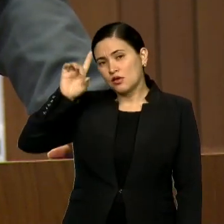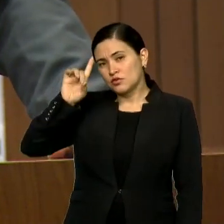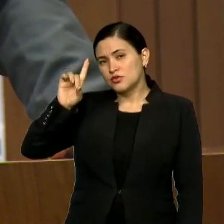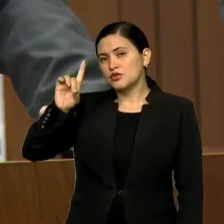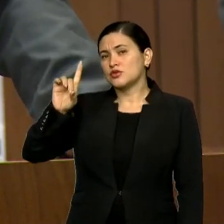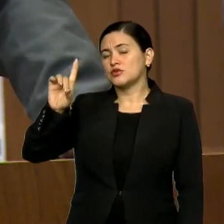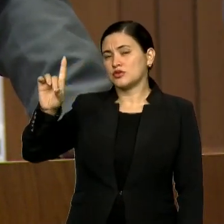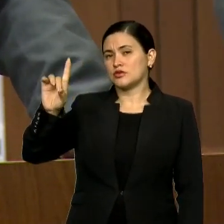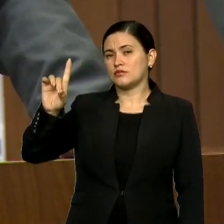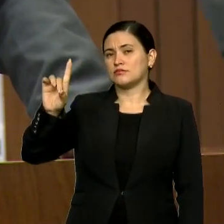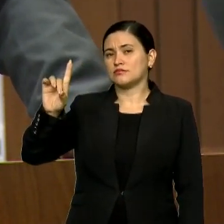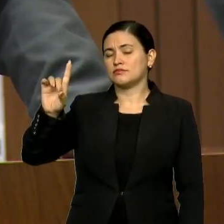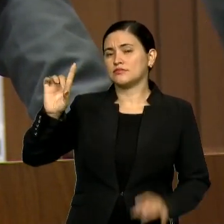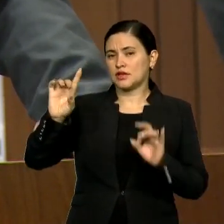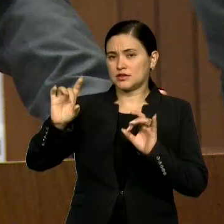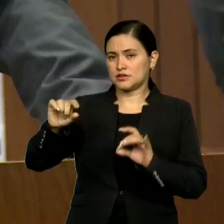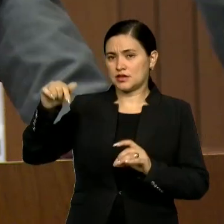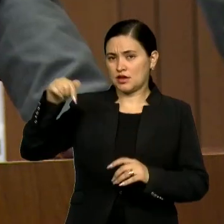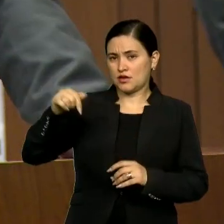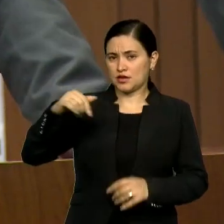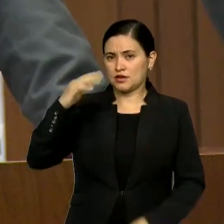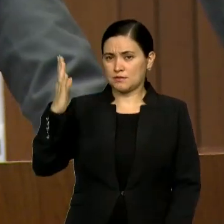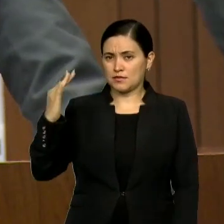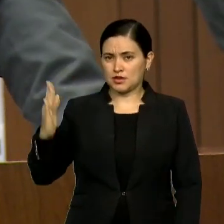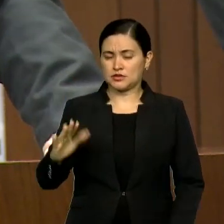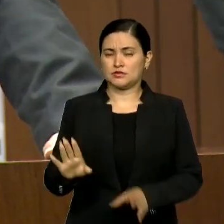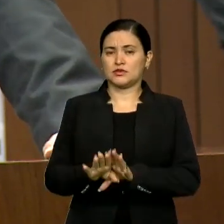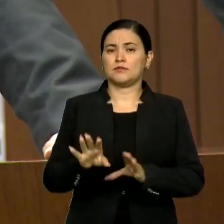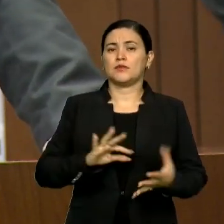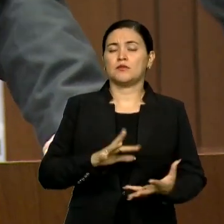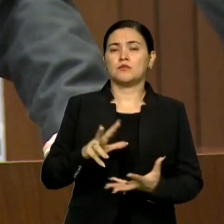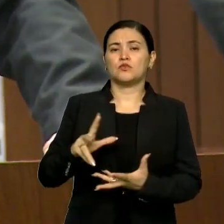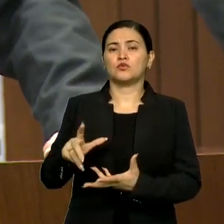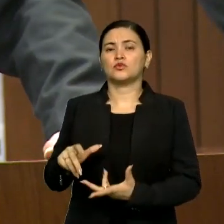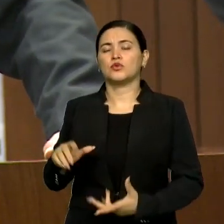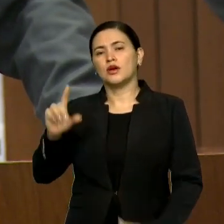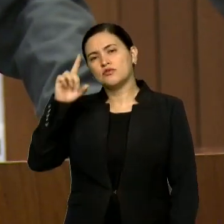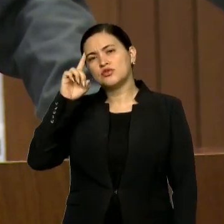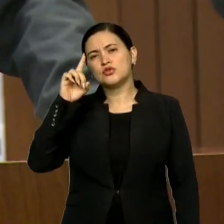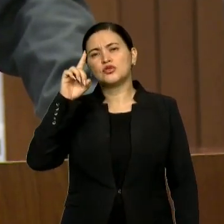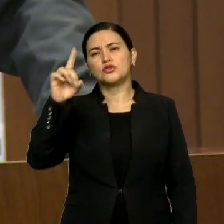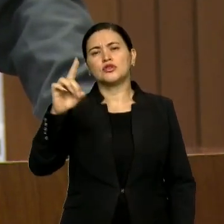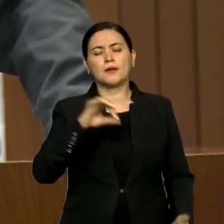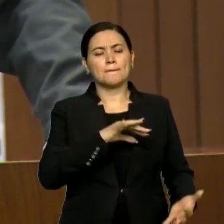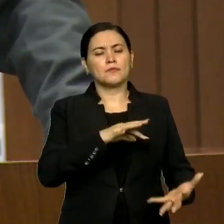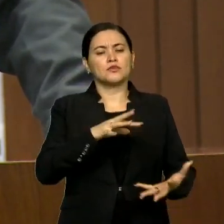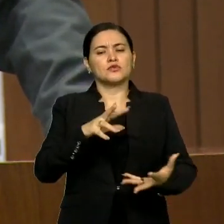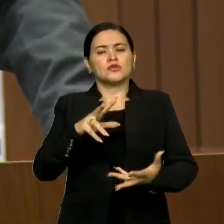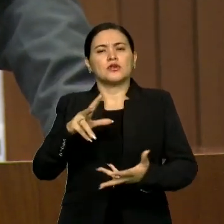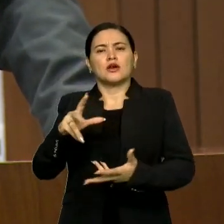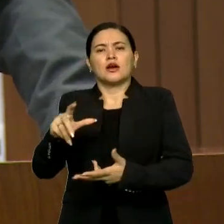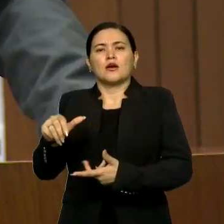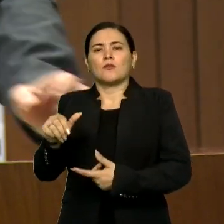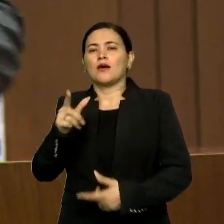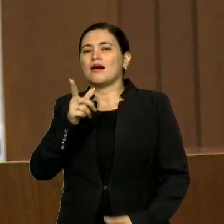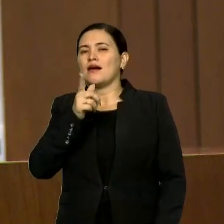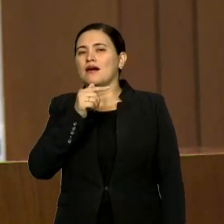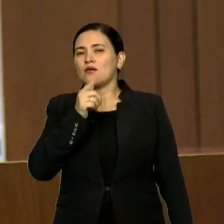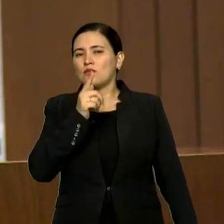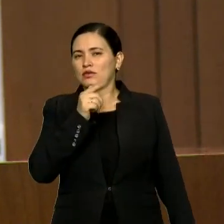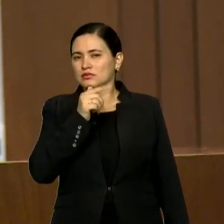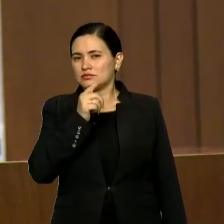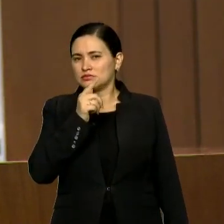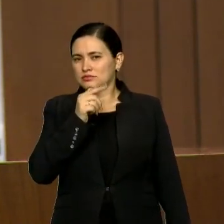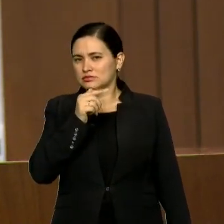no país e no mundo o Dia Internacional das Águas. Esse